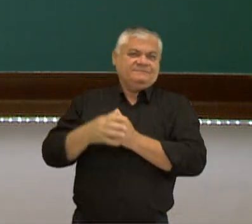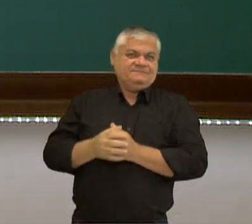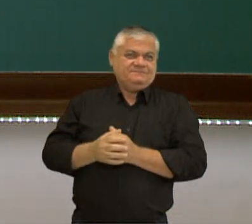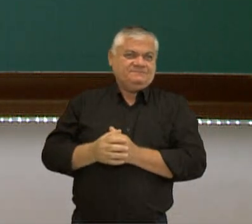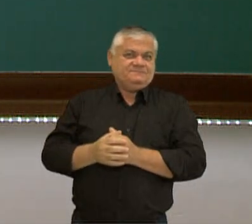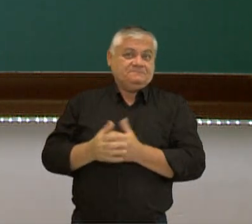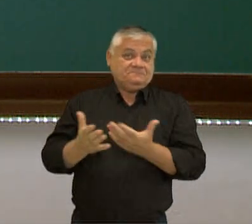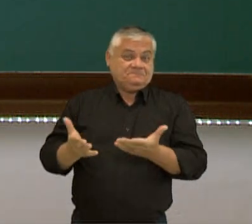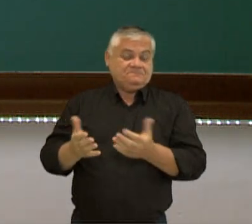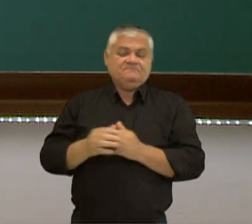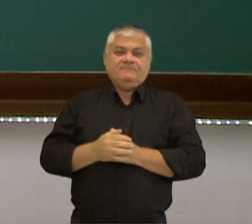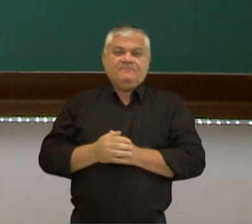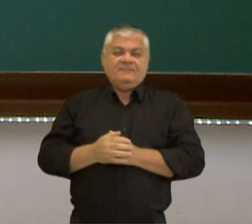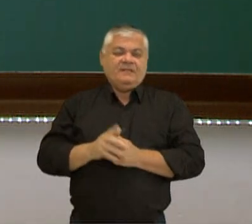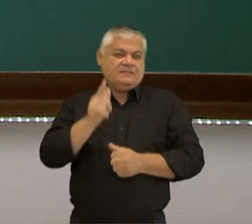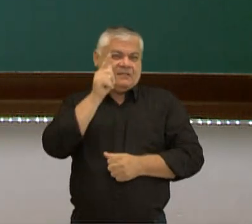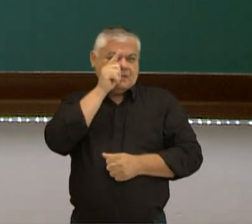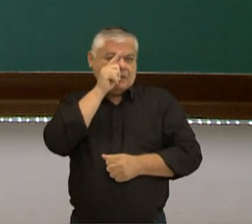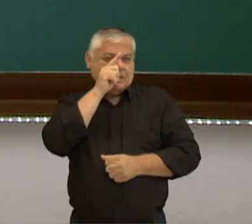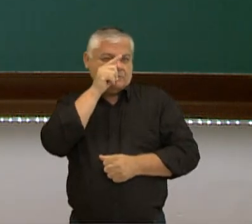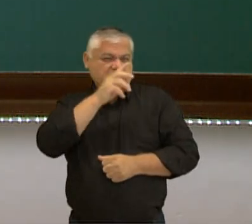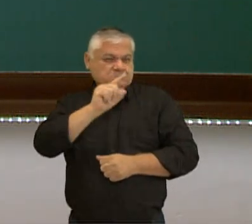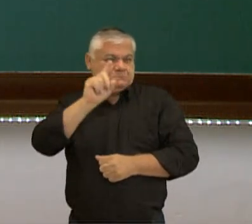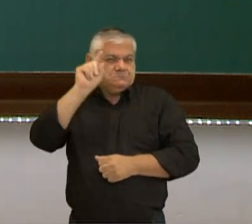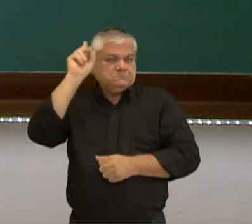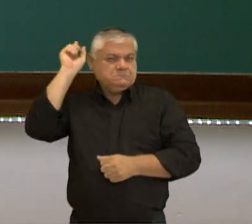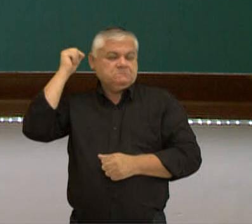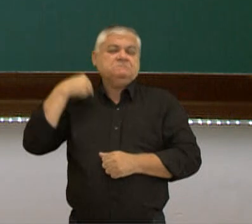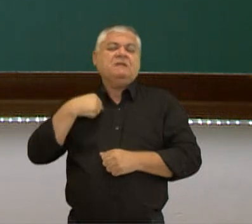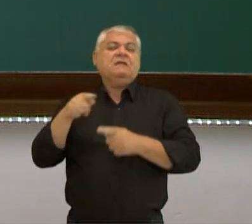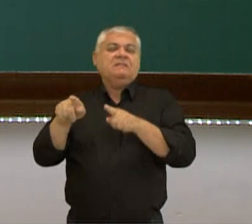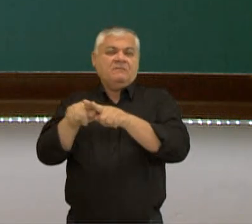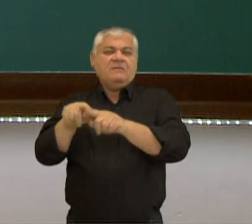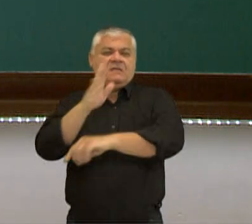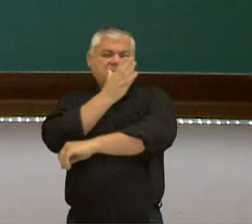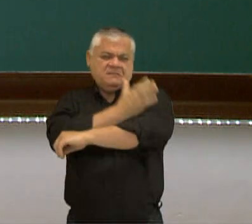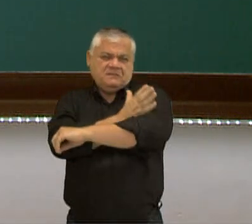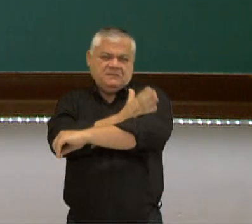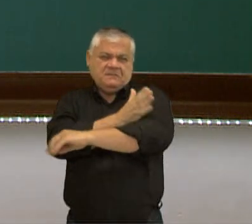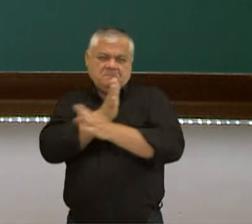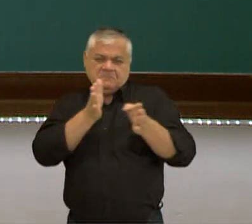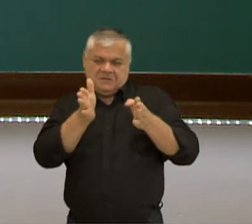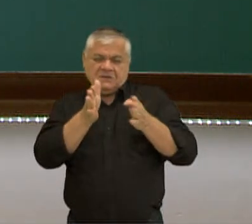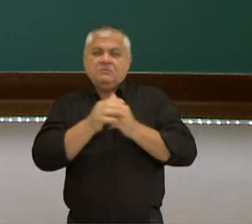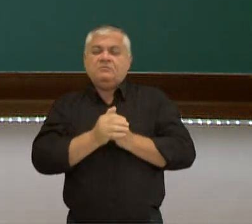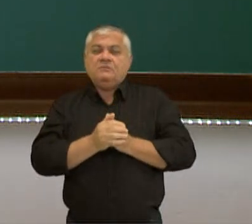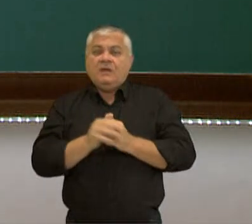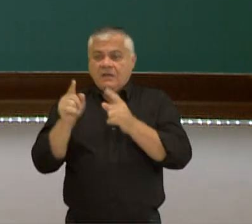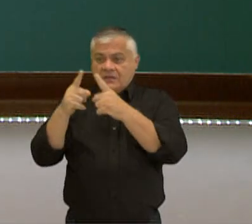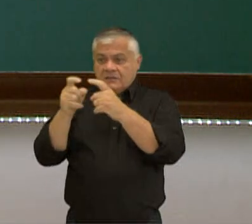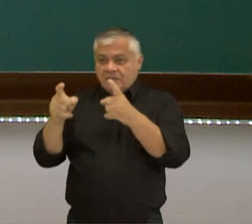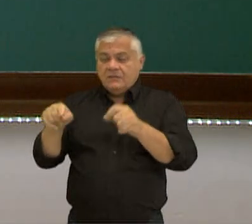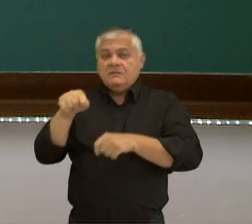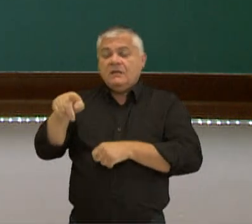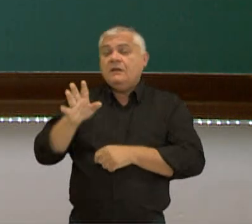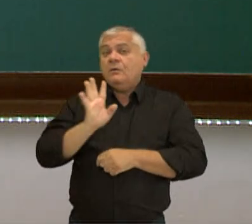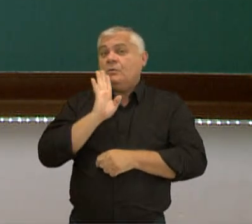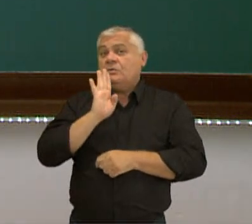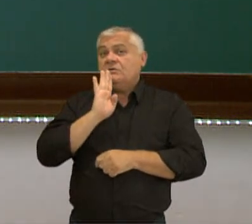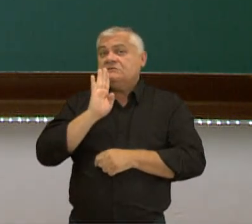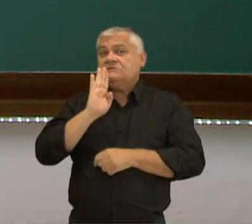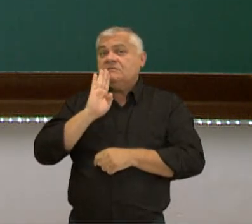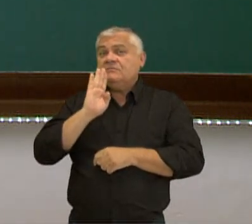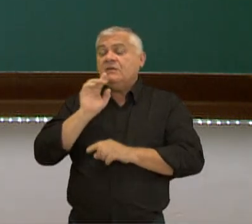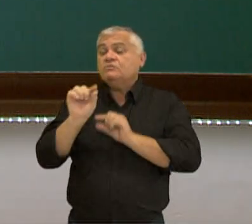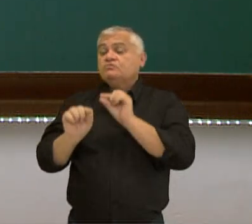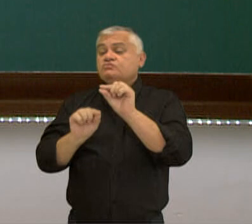Pois bem, na Grécia Antiga e durante boa parte da Idade Média, a ciência era um tipo de conhecimento voltado